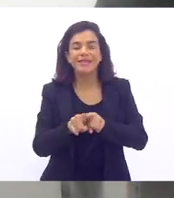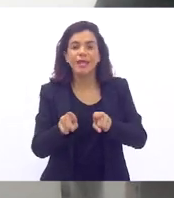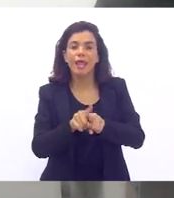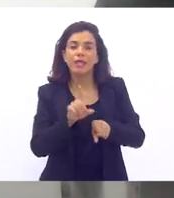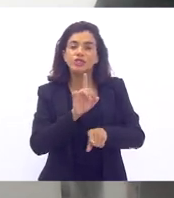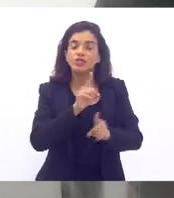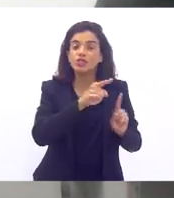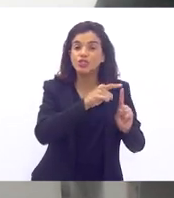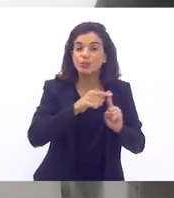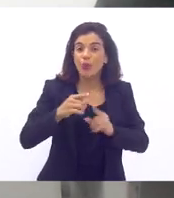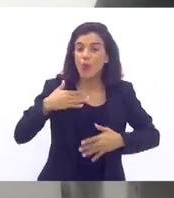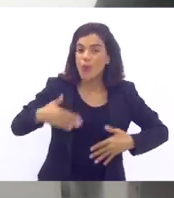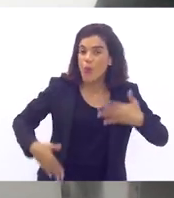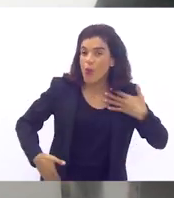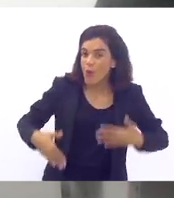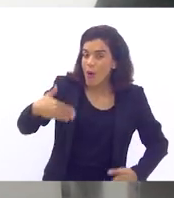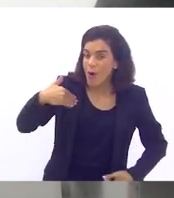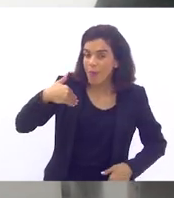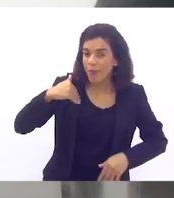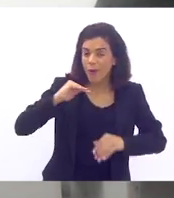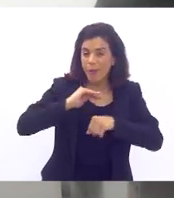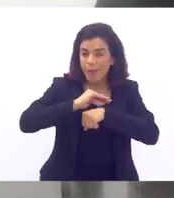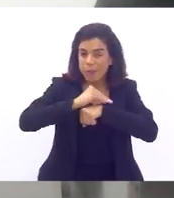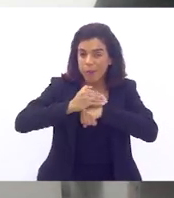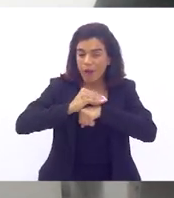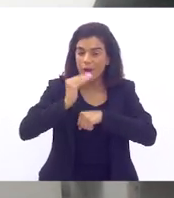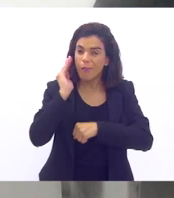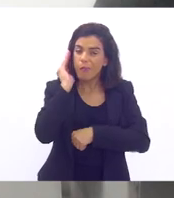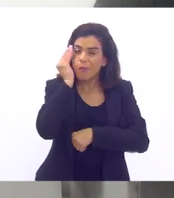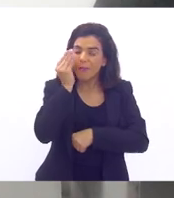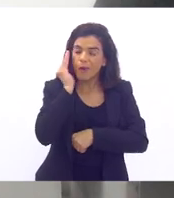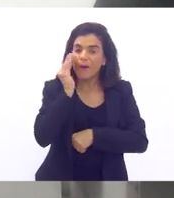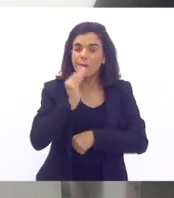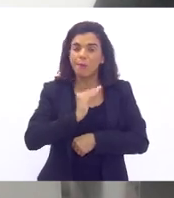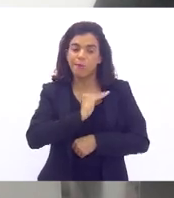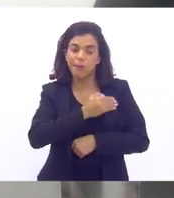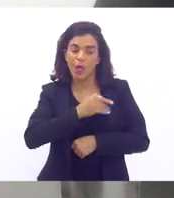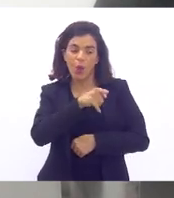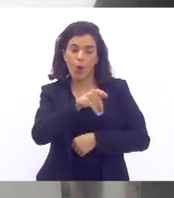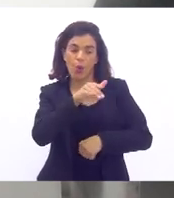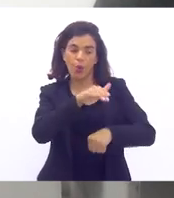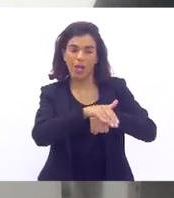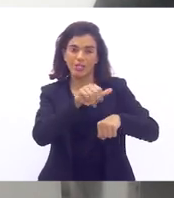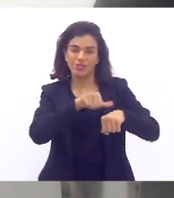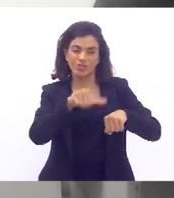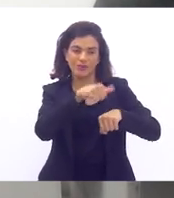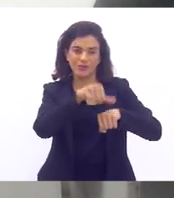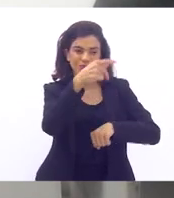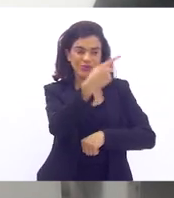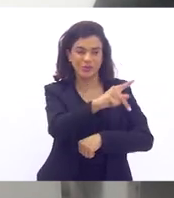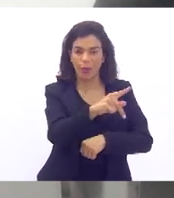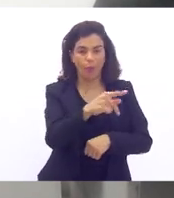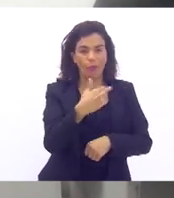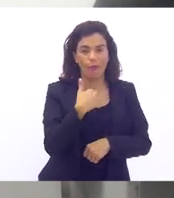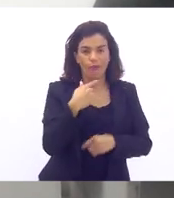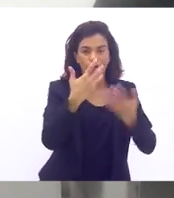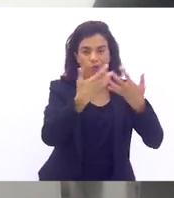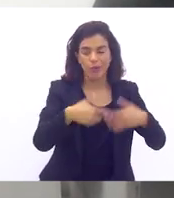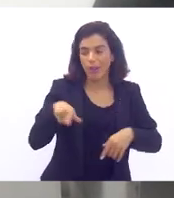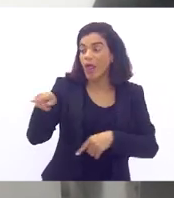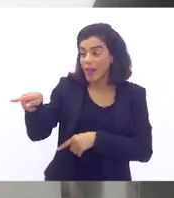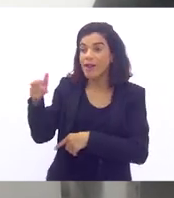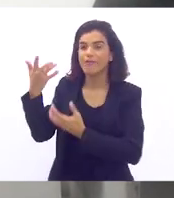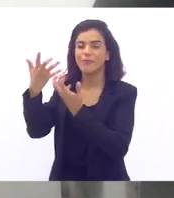bolha em cada parte do corpo e que muitas vezes o curativo do seu laboratório não vai funcionar mas do seu concorrente vai funcionar